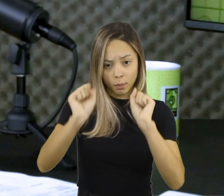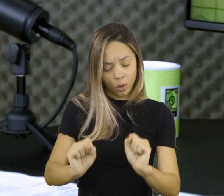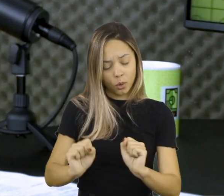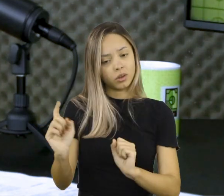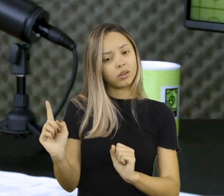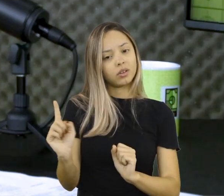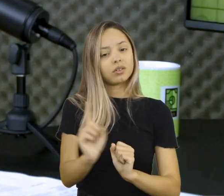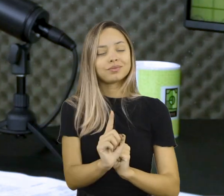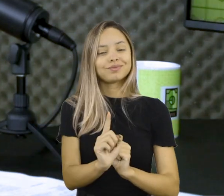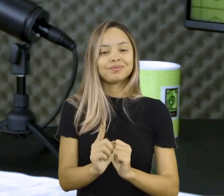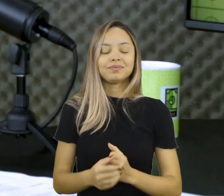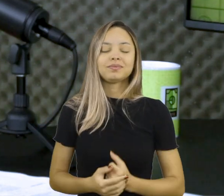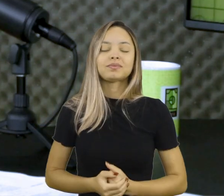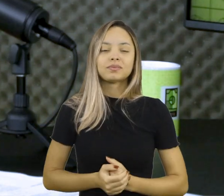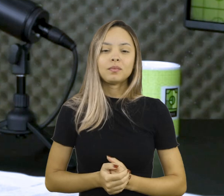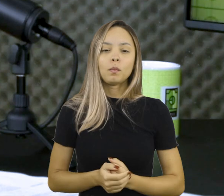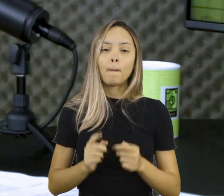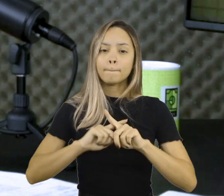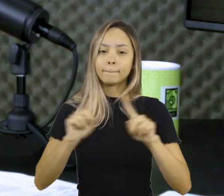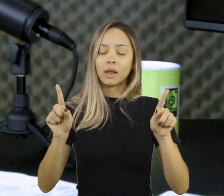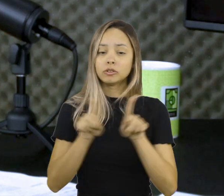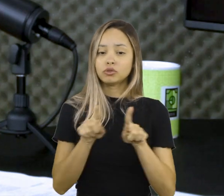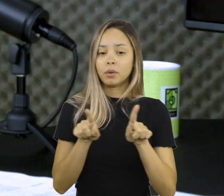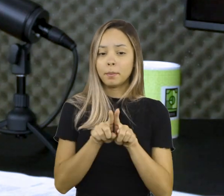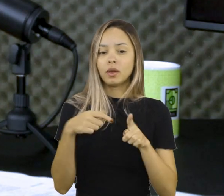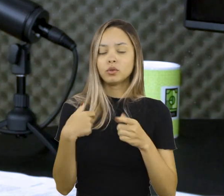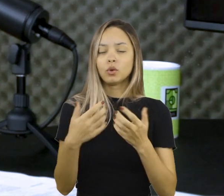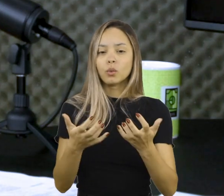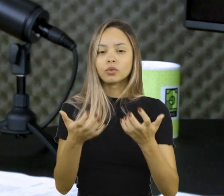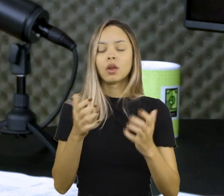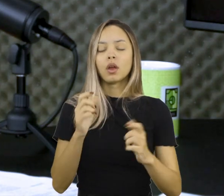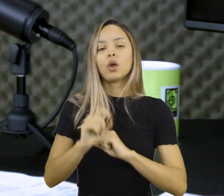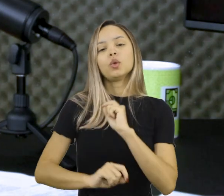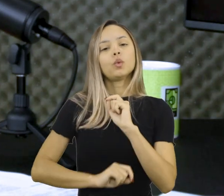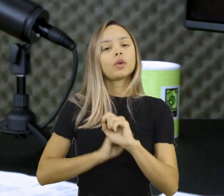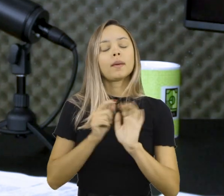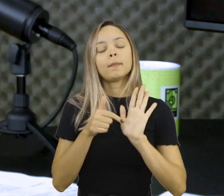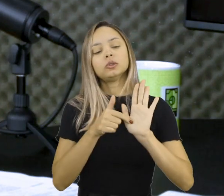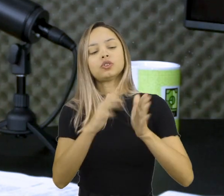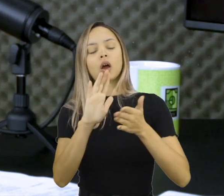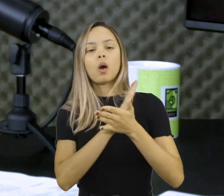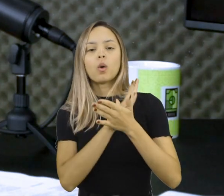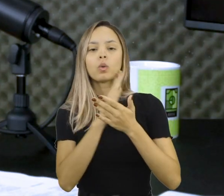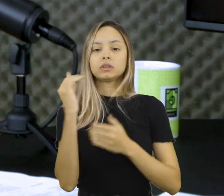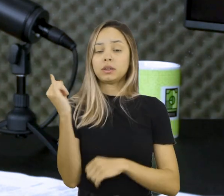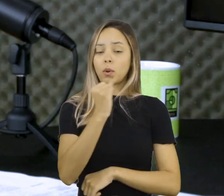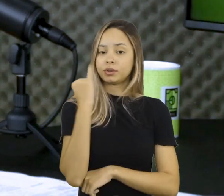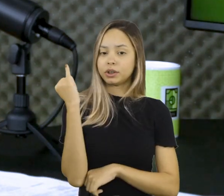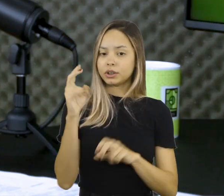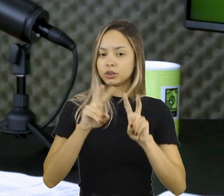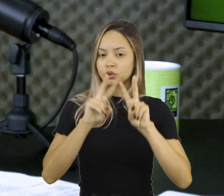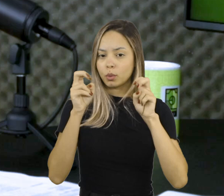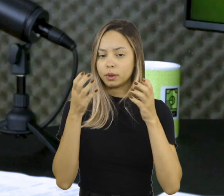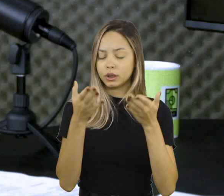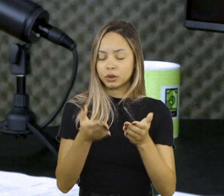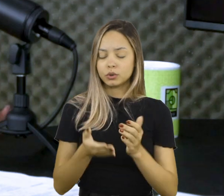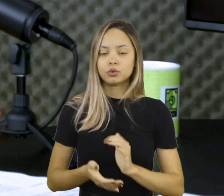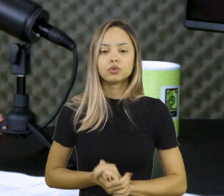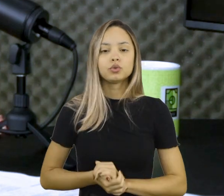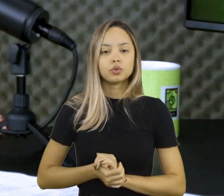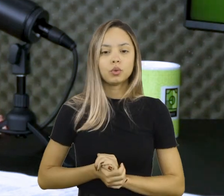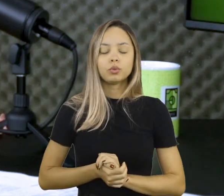mas eu quero para Além disso Hugo trazer pontos muito importantes nesse sentido que a